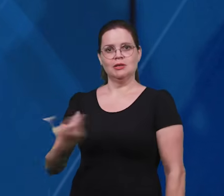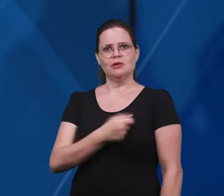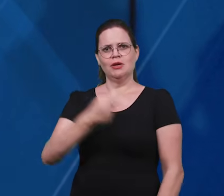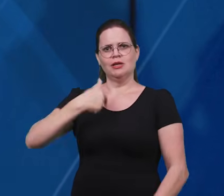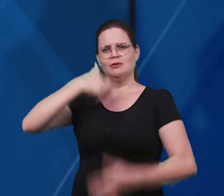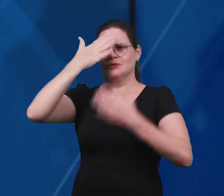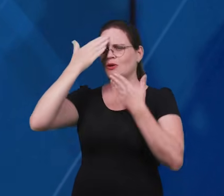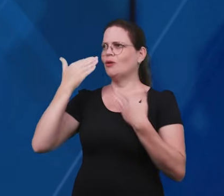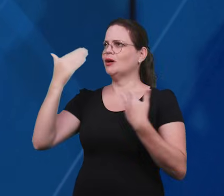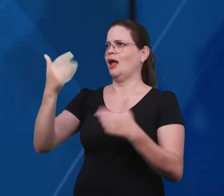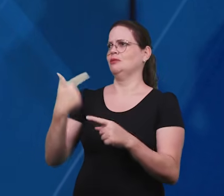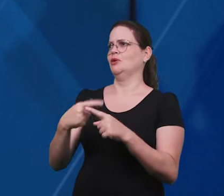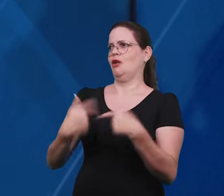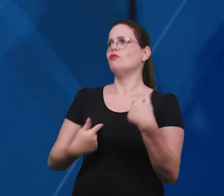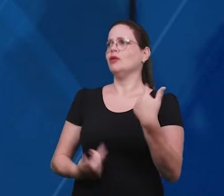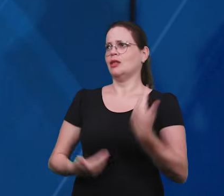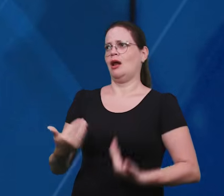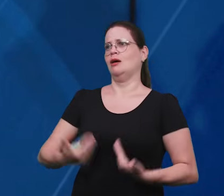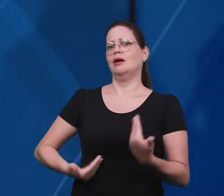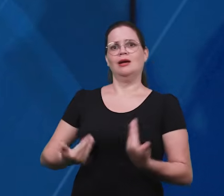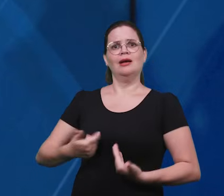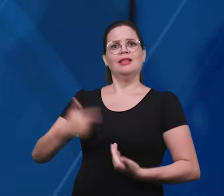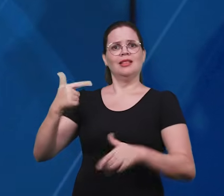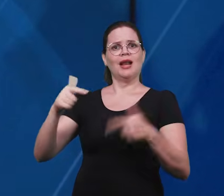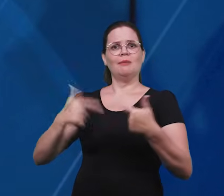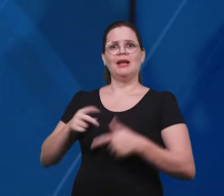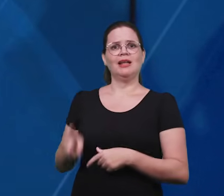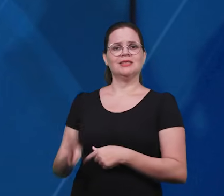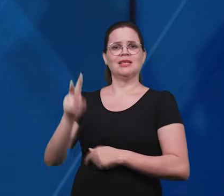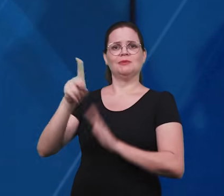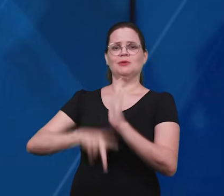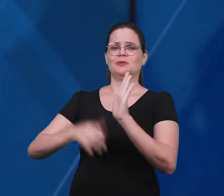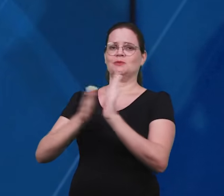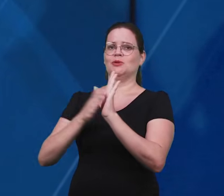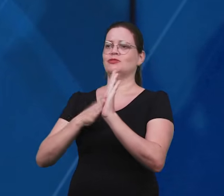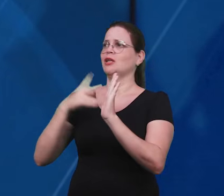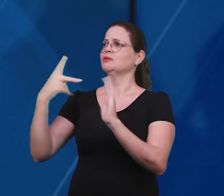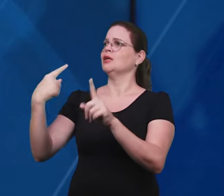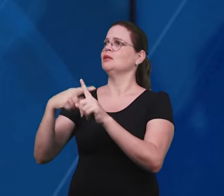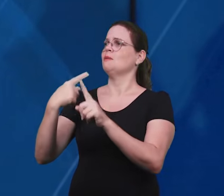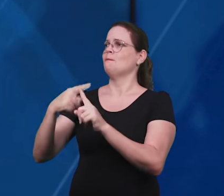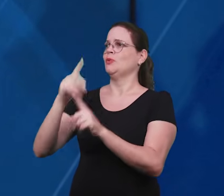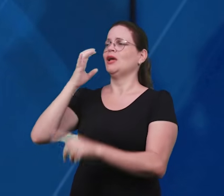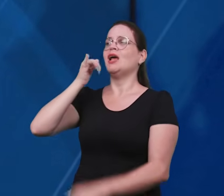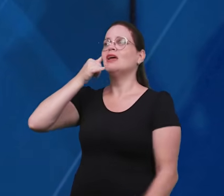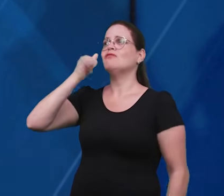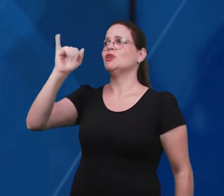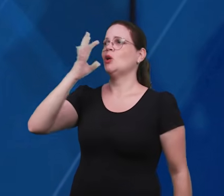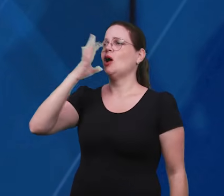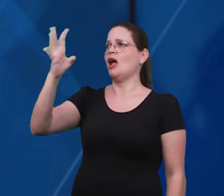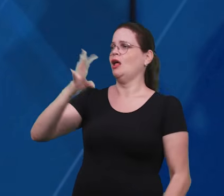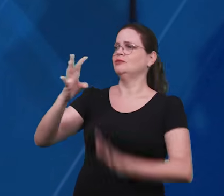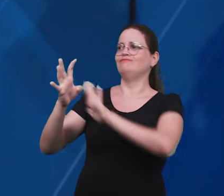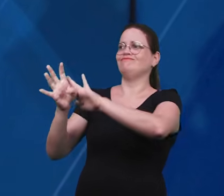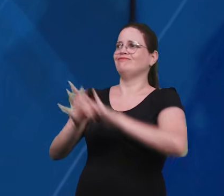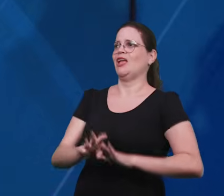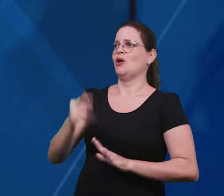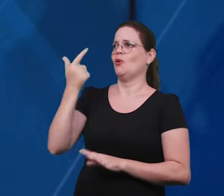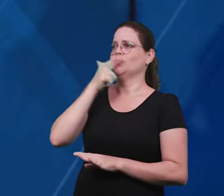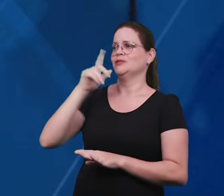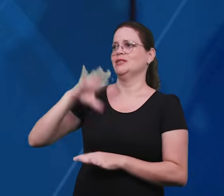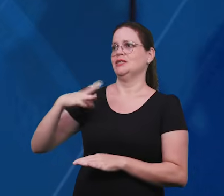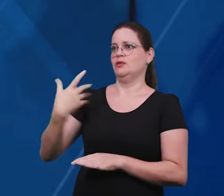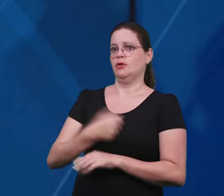pela grande salvação e pelo livramento da condenação do pecado. Apesar de merecerem